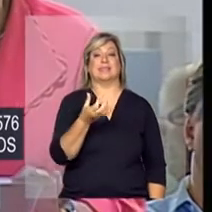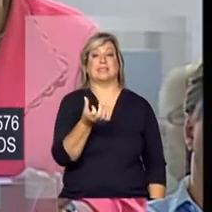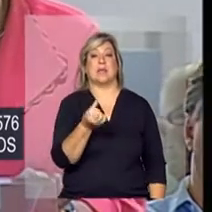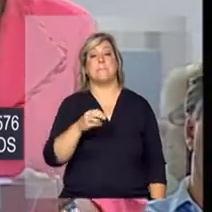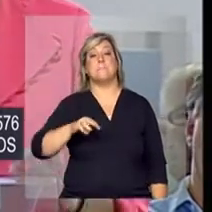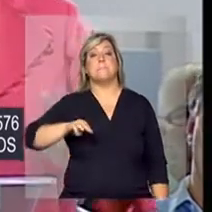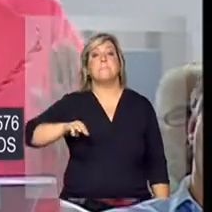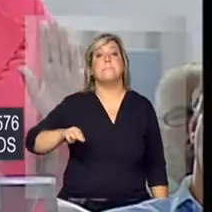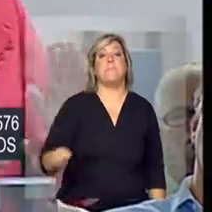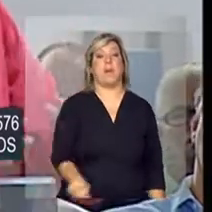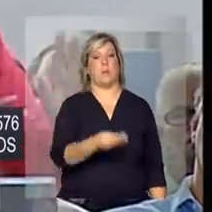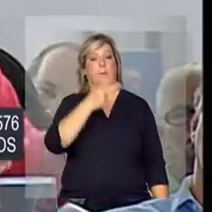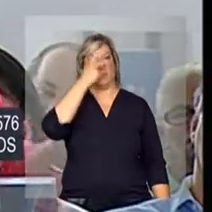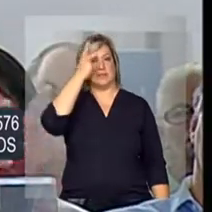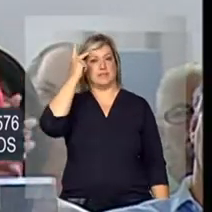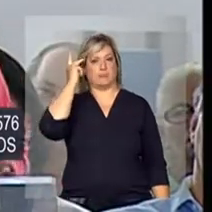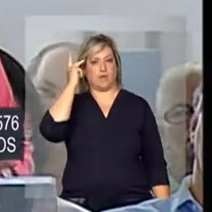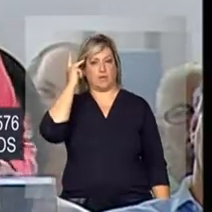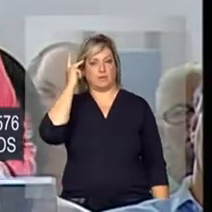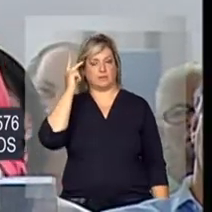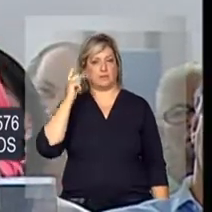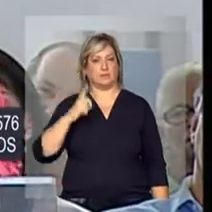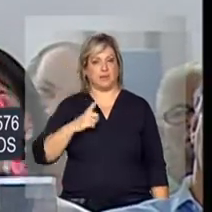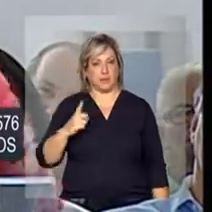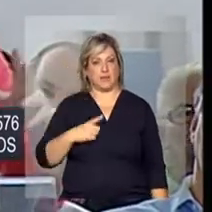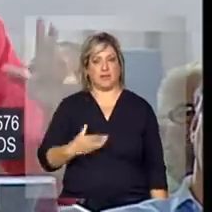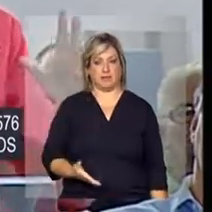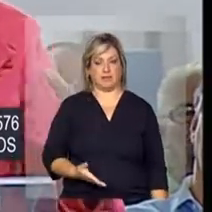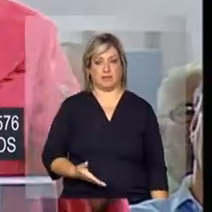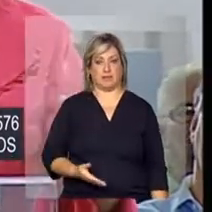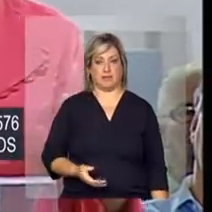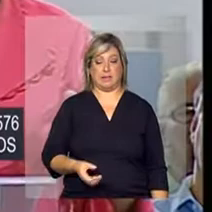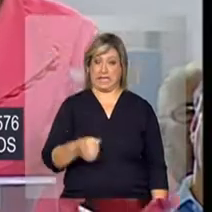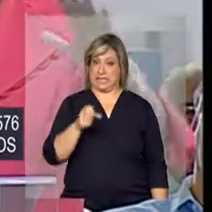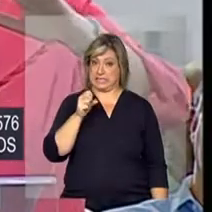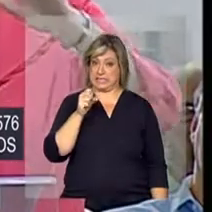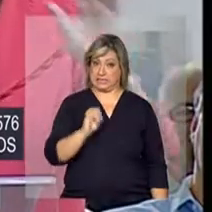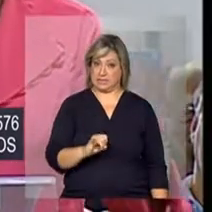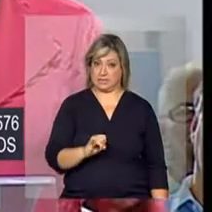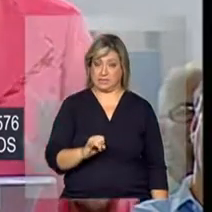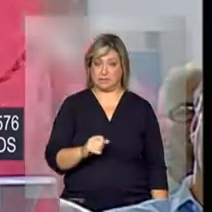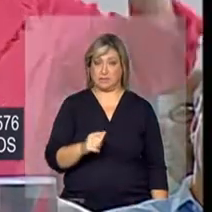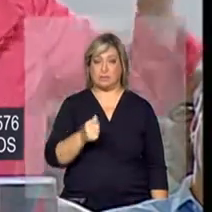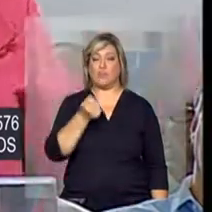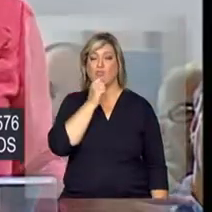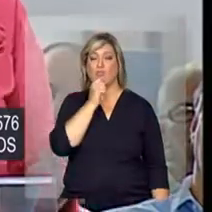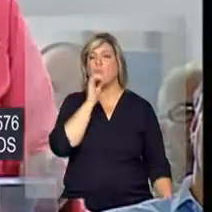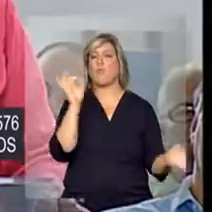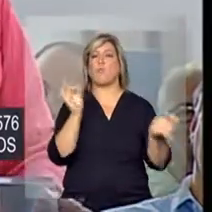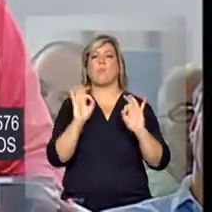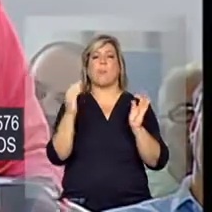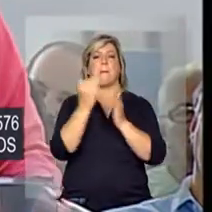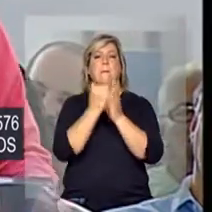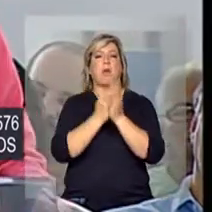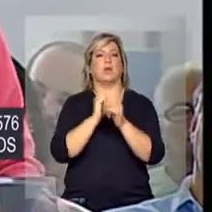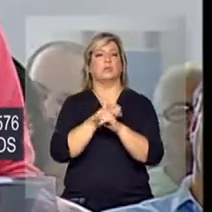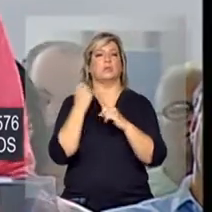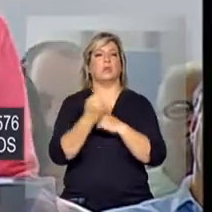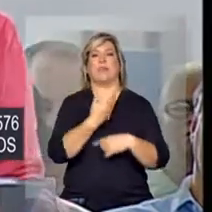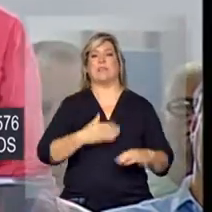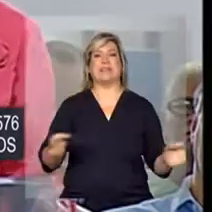pessoas. 36 milhões de pessoas. Se não existisse nada, nenhum programa social do